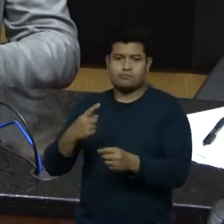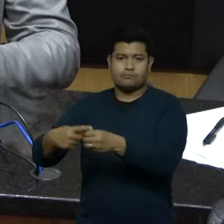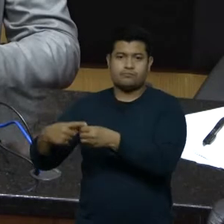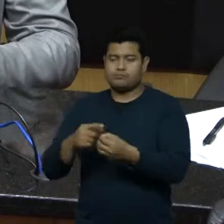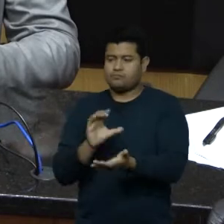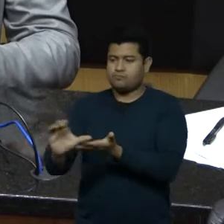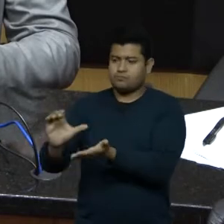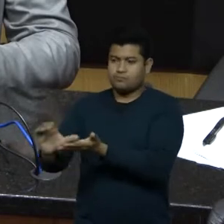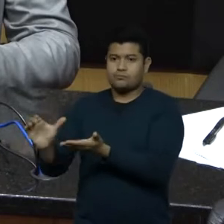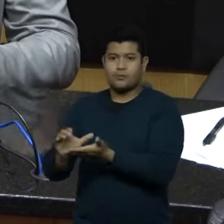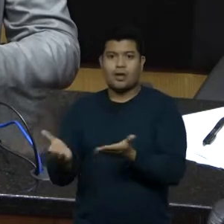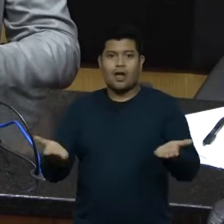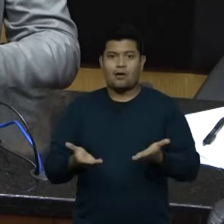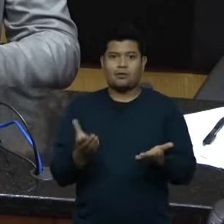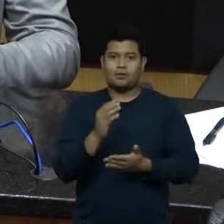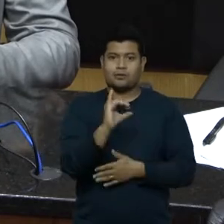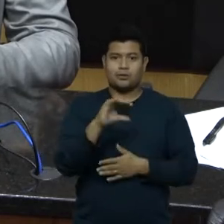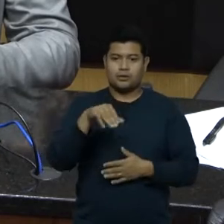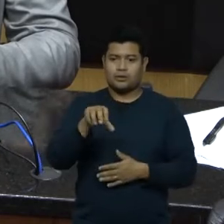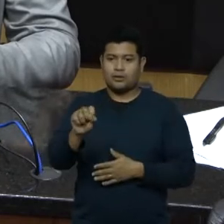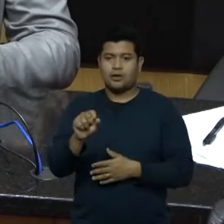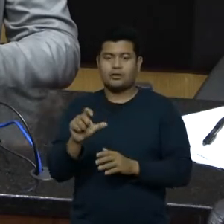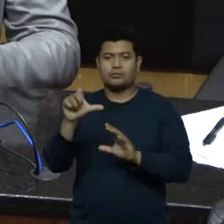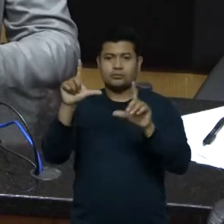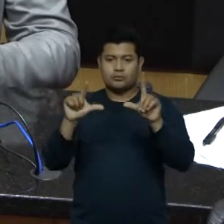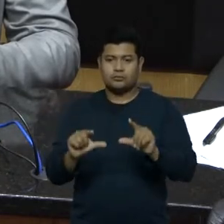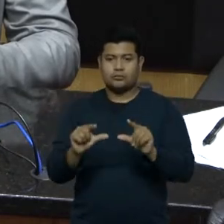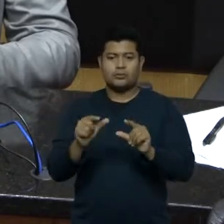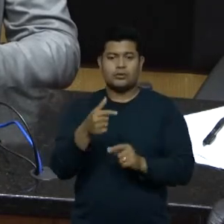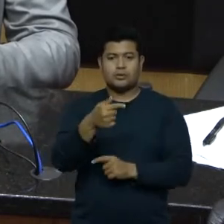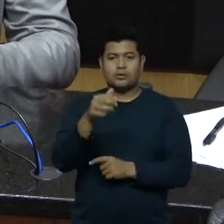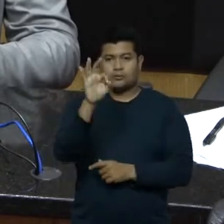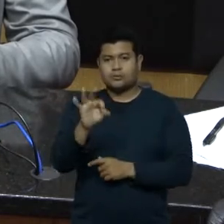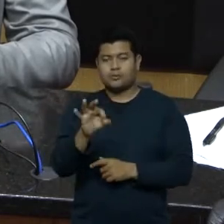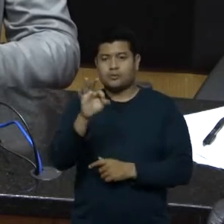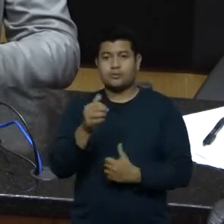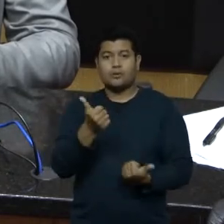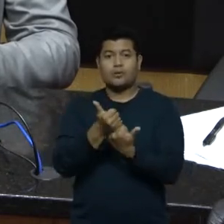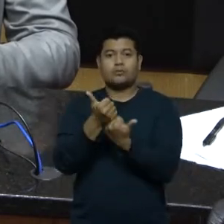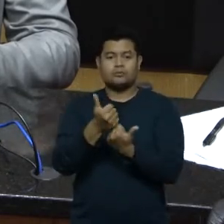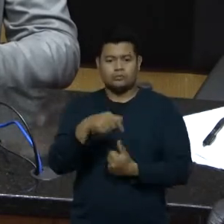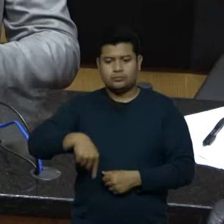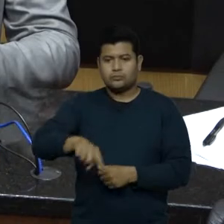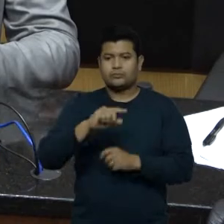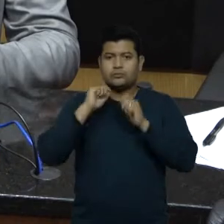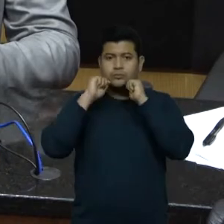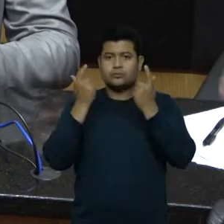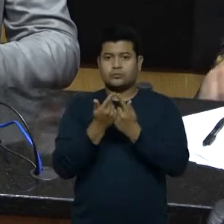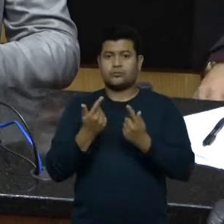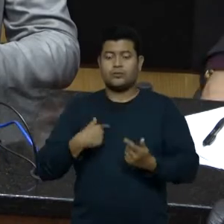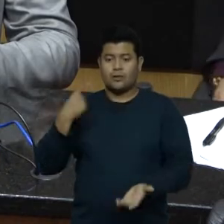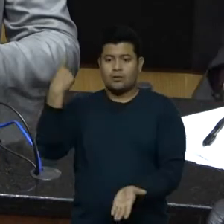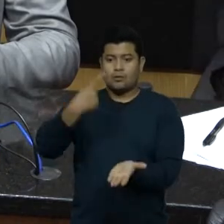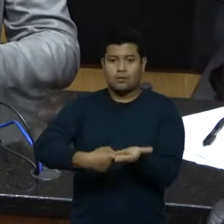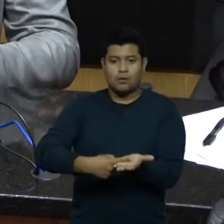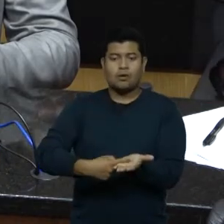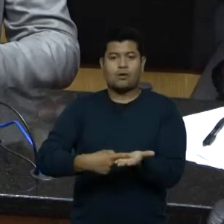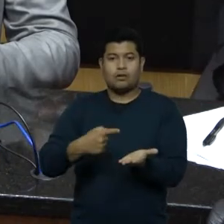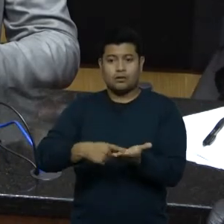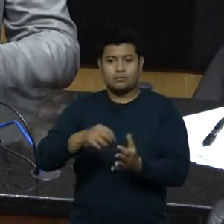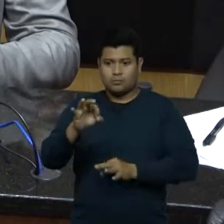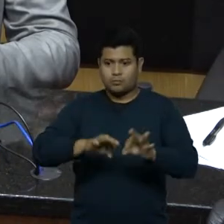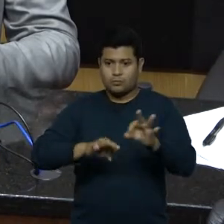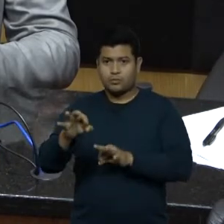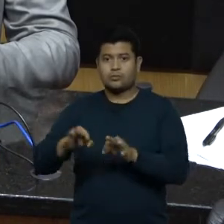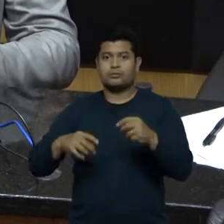6:43 com o apoio EA construção dessa casa então eu quero dizer que acordo feito é acordo para ser cumprido